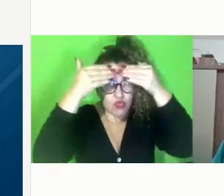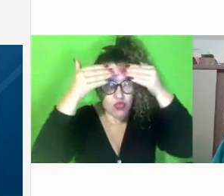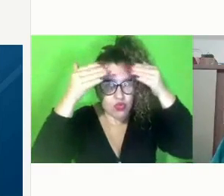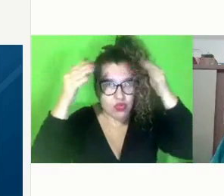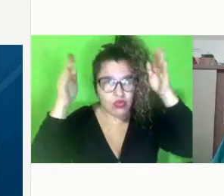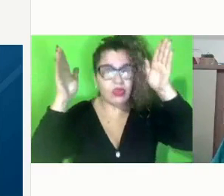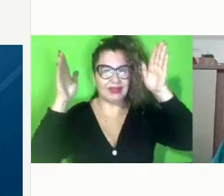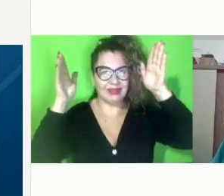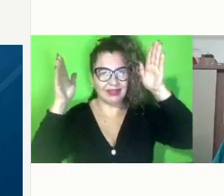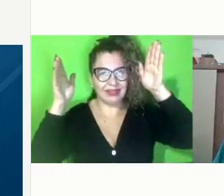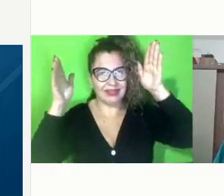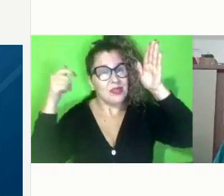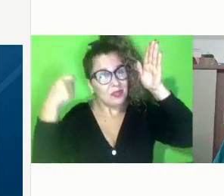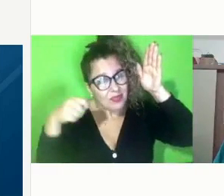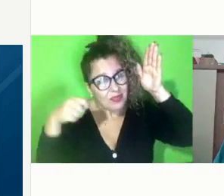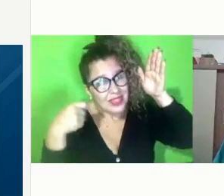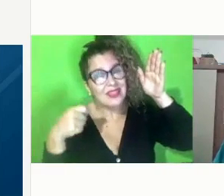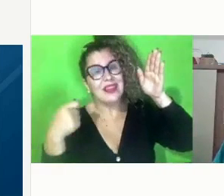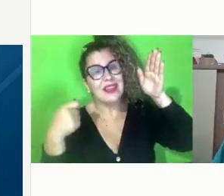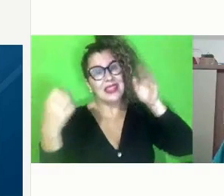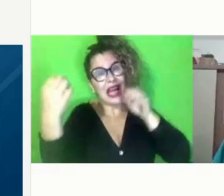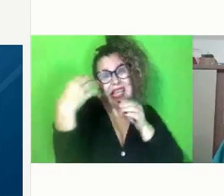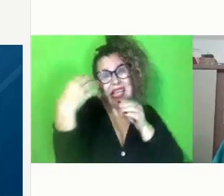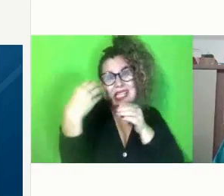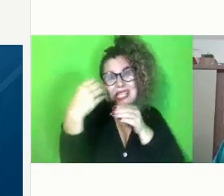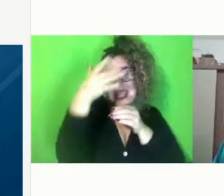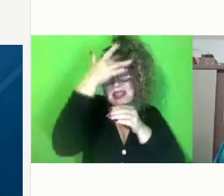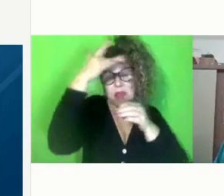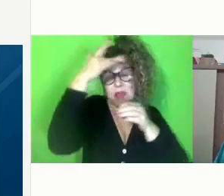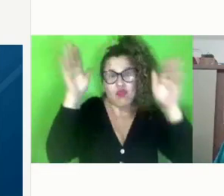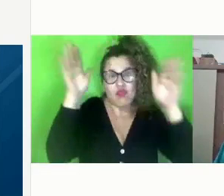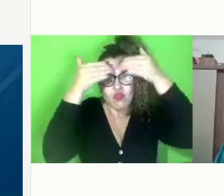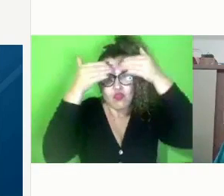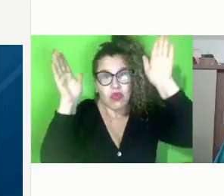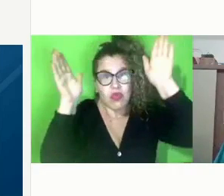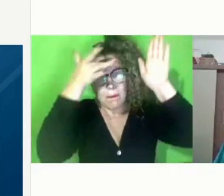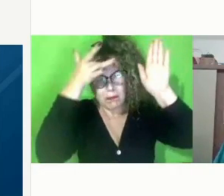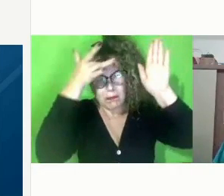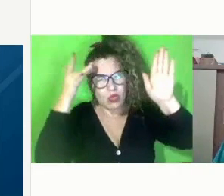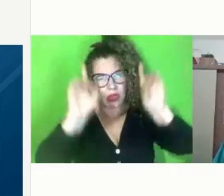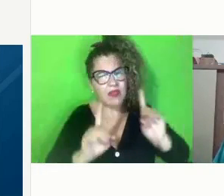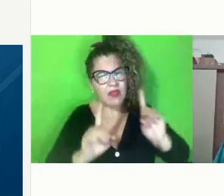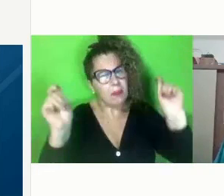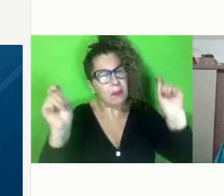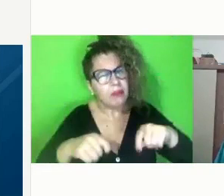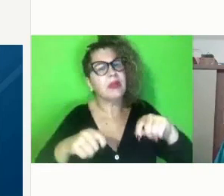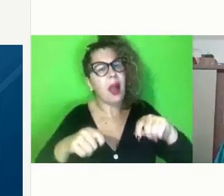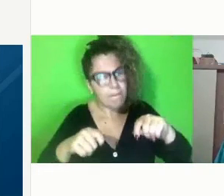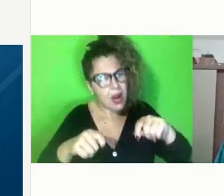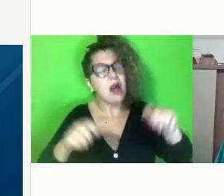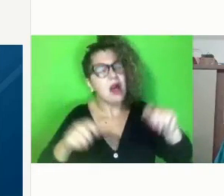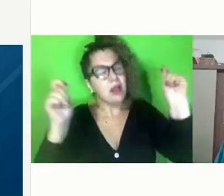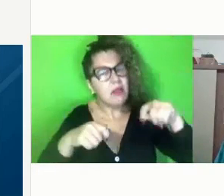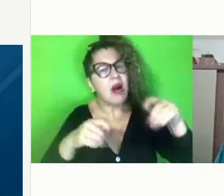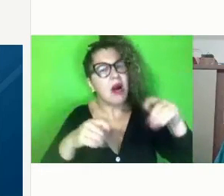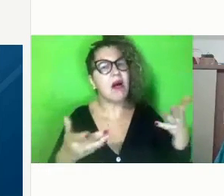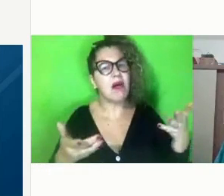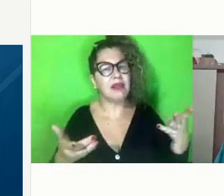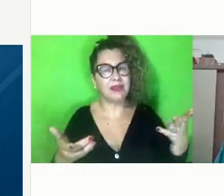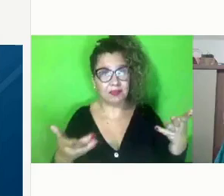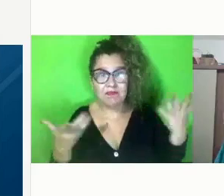que ensinar a pessoa, o governo, a fazer. Só que a gente precisa desse governo do nosso lado. Até então, a gente tem dentro